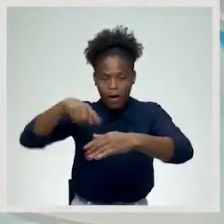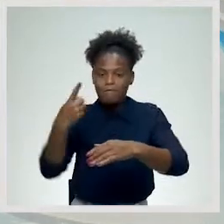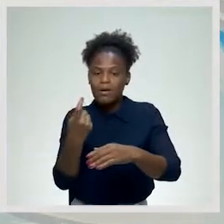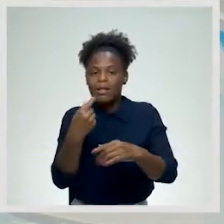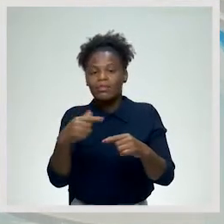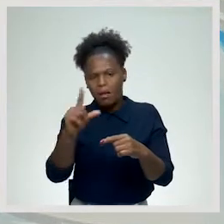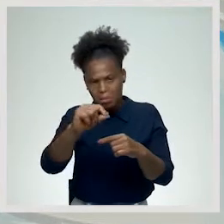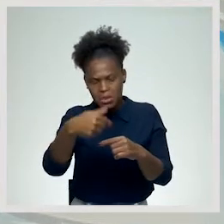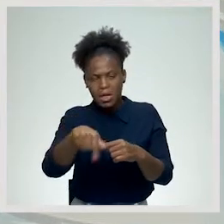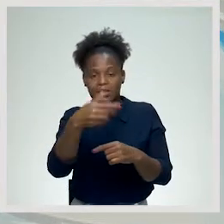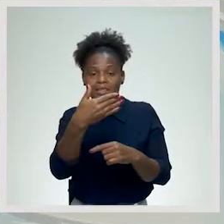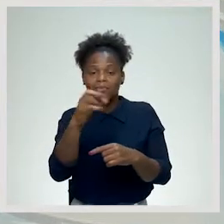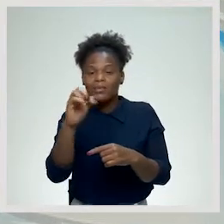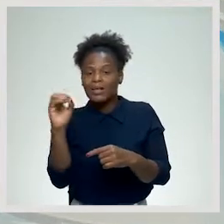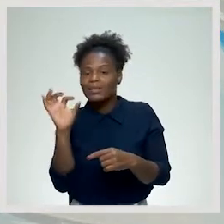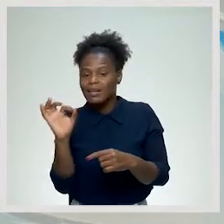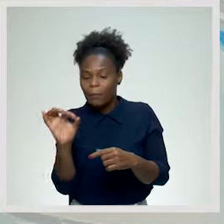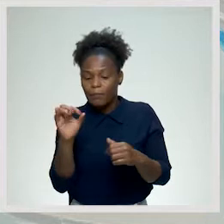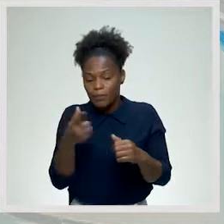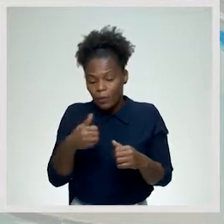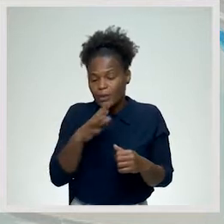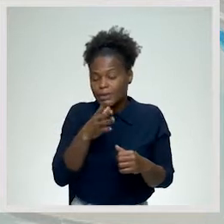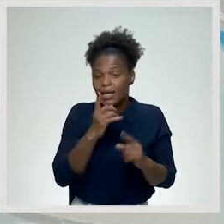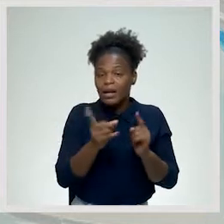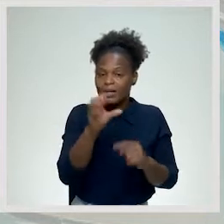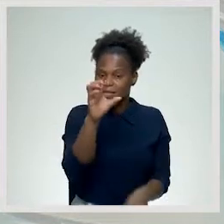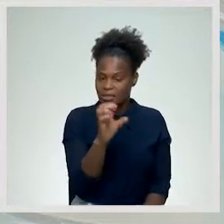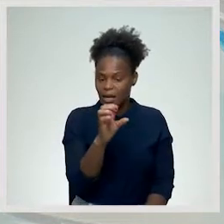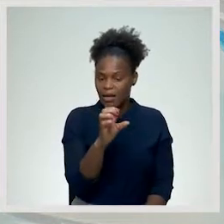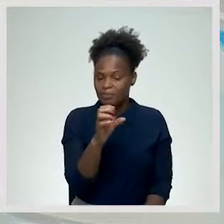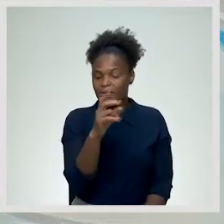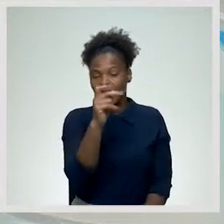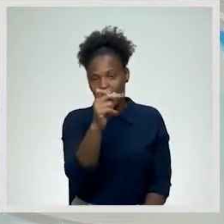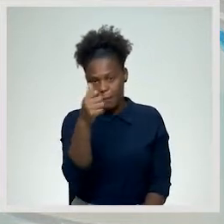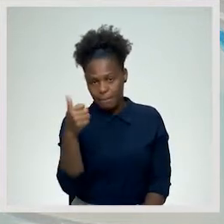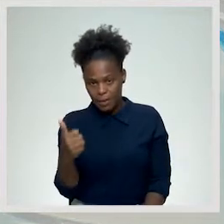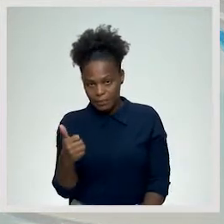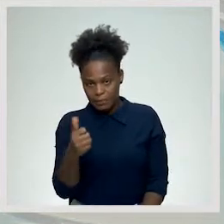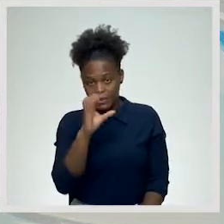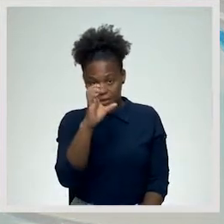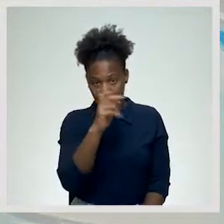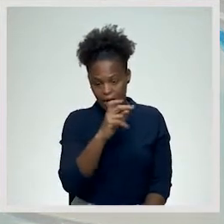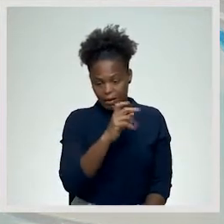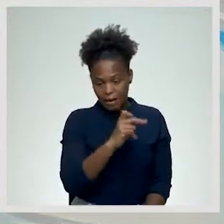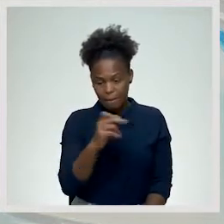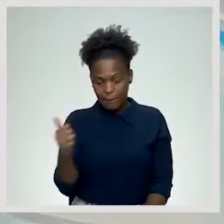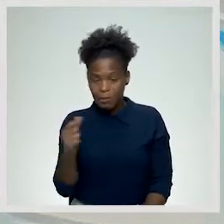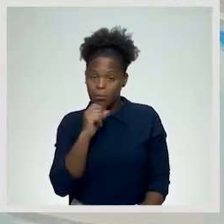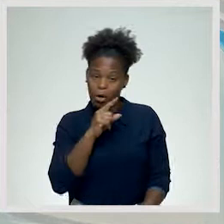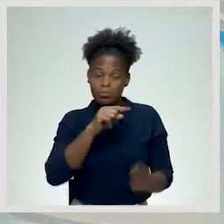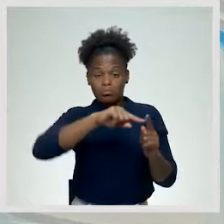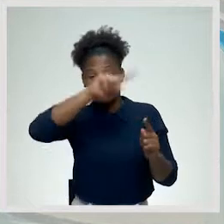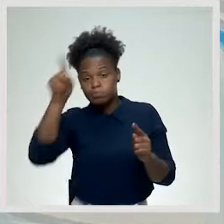mede 180 graus. Então nós dizemos que C é AB, pode ser aqui